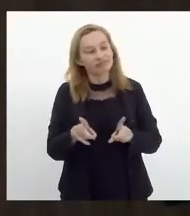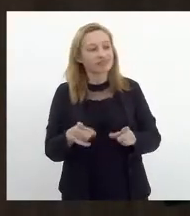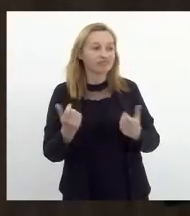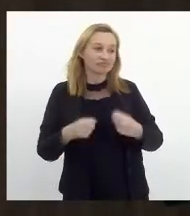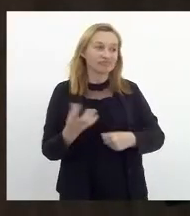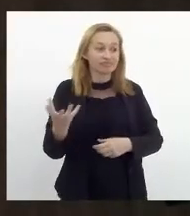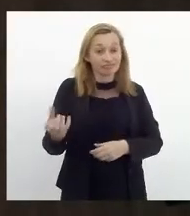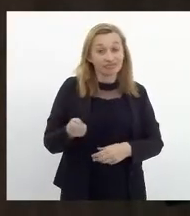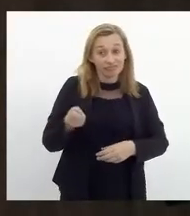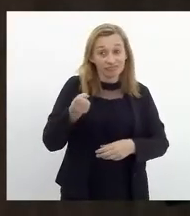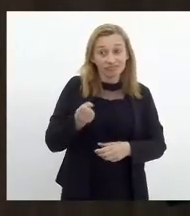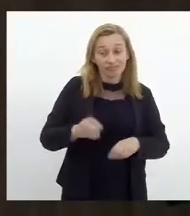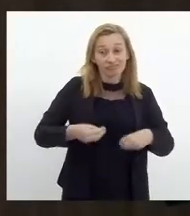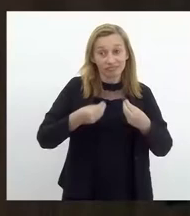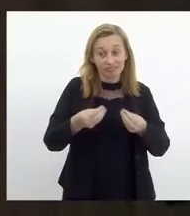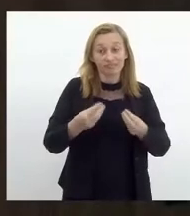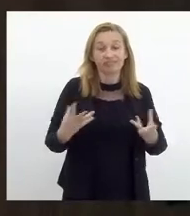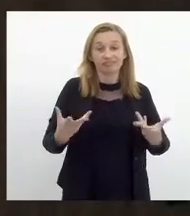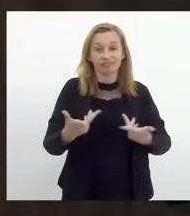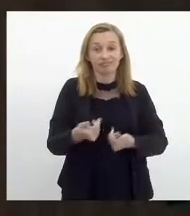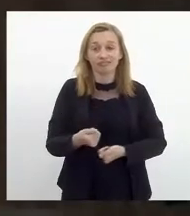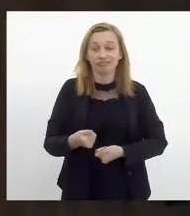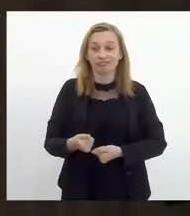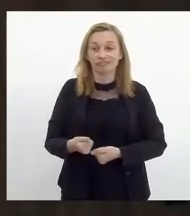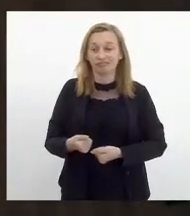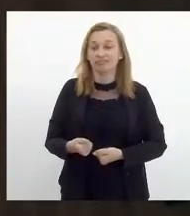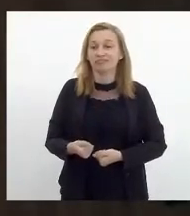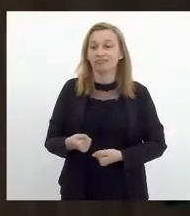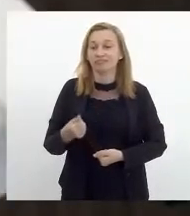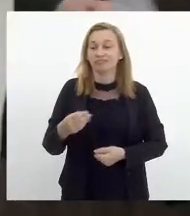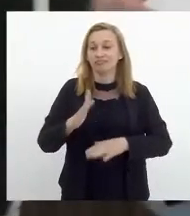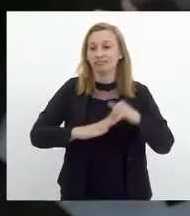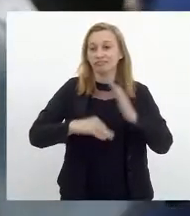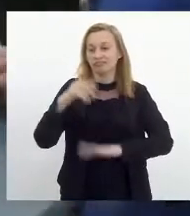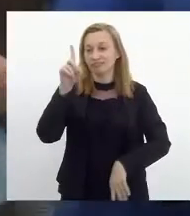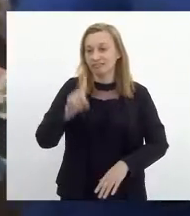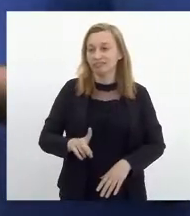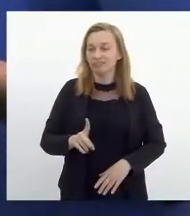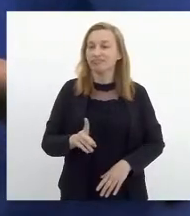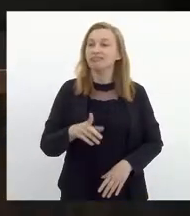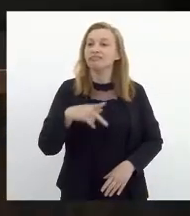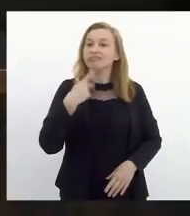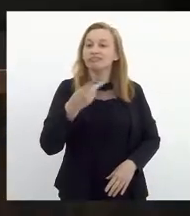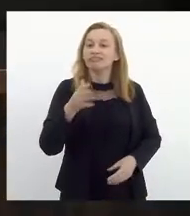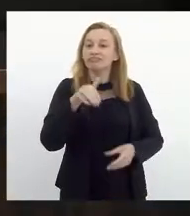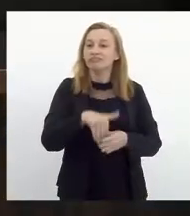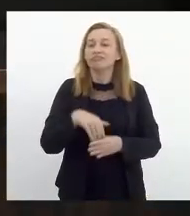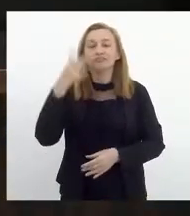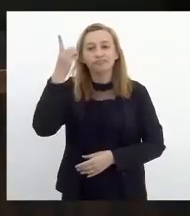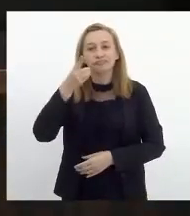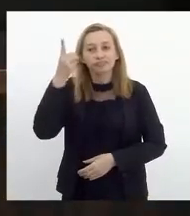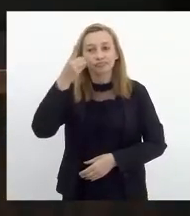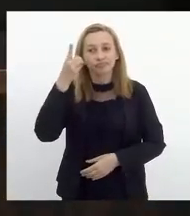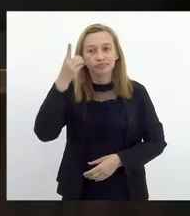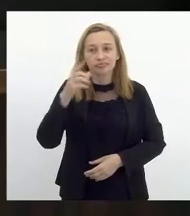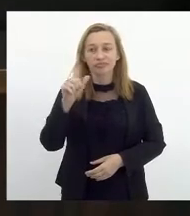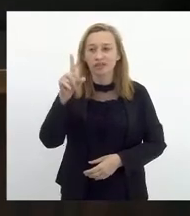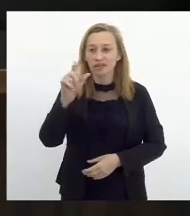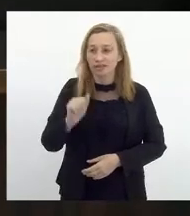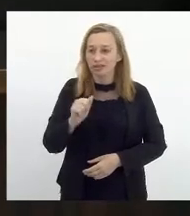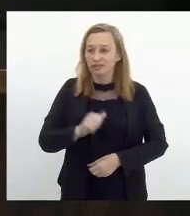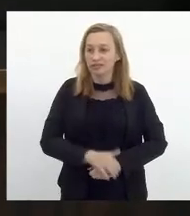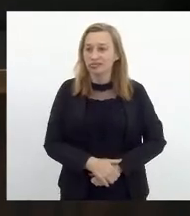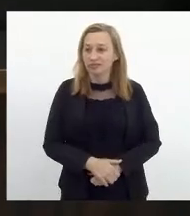né, garantir que esses profissionais tenham esse direito. Para declaração de voto, deputada Alana